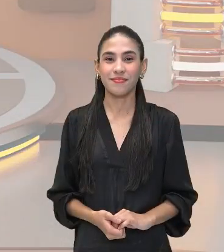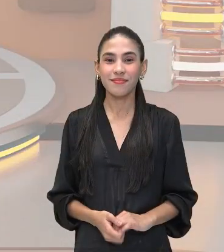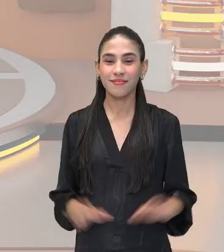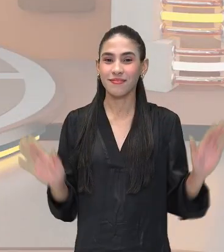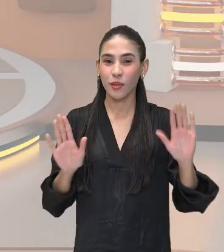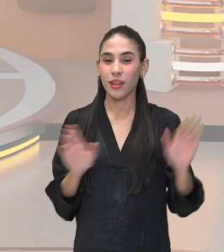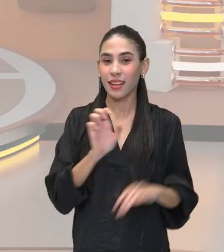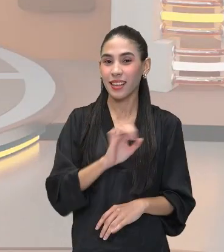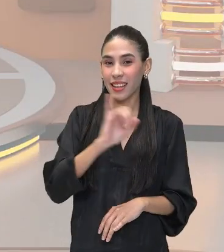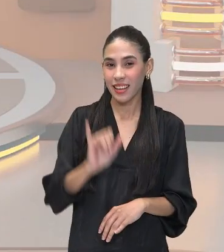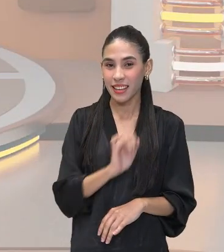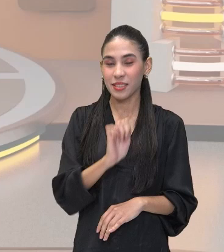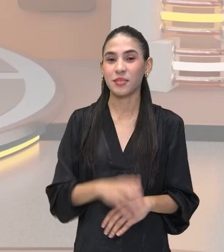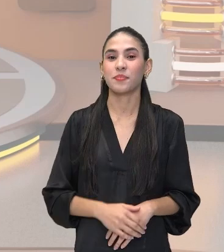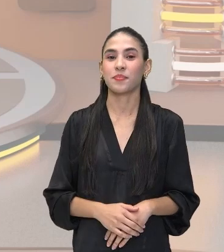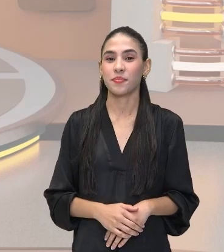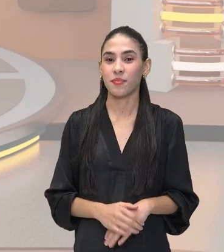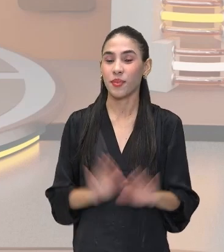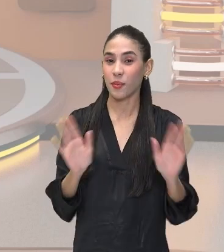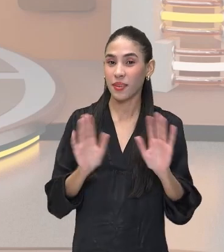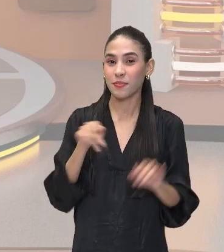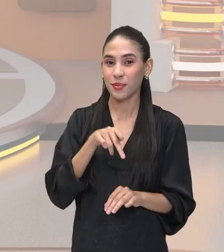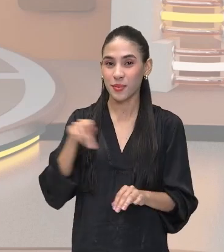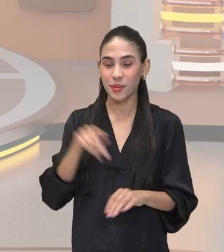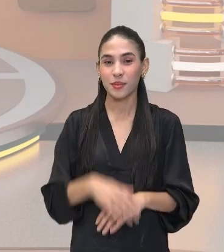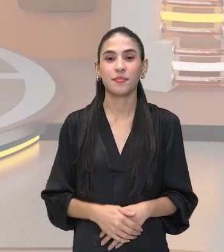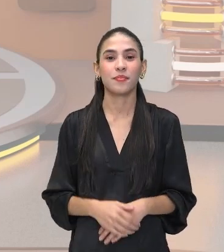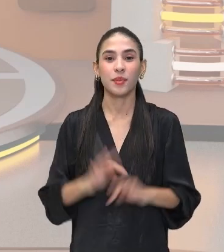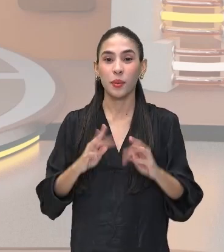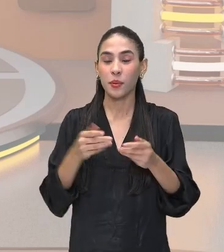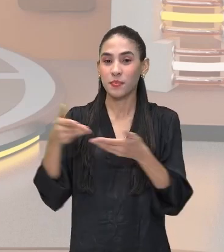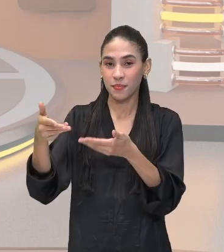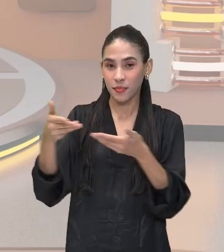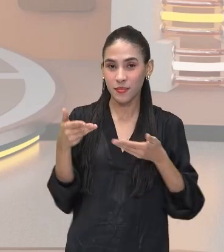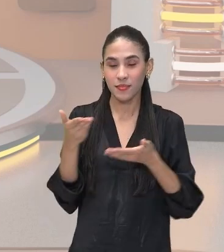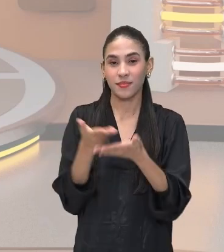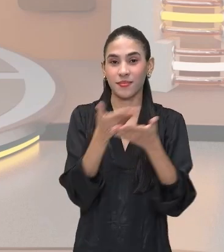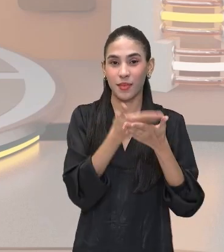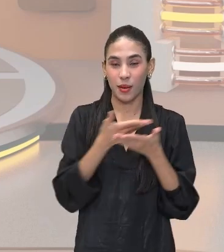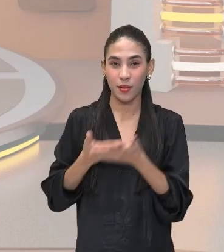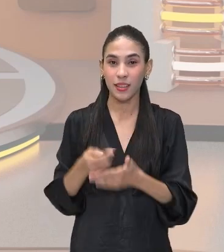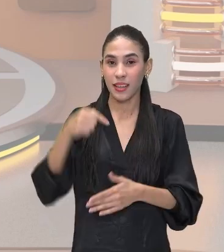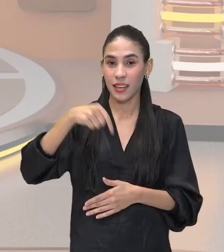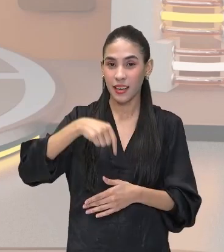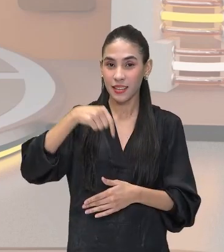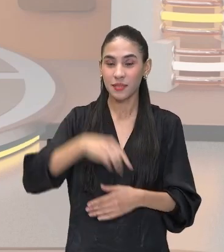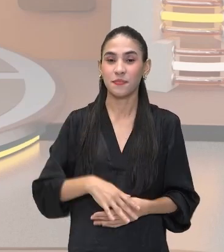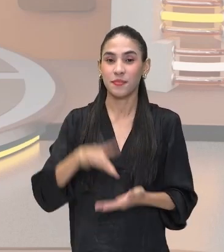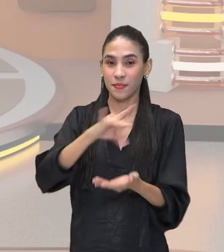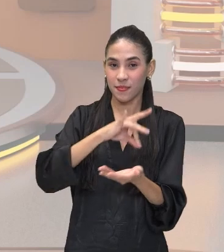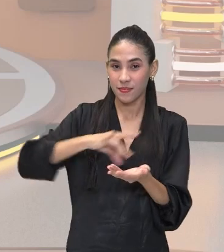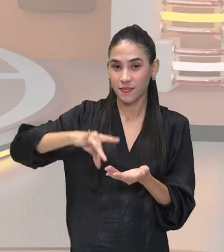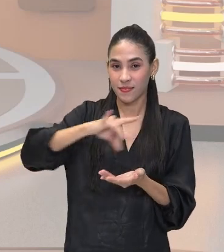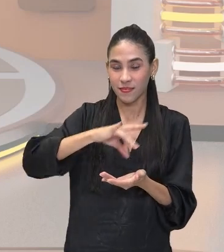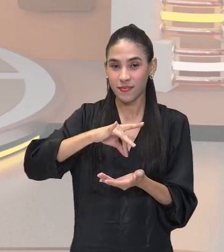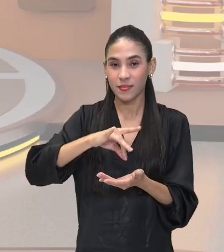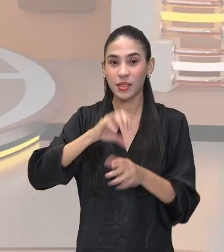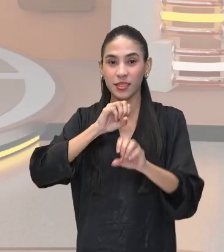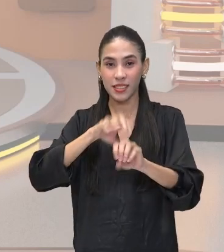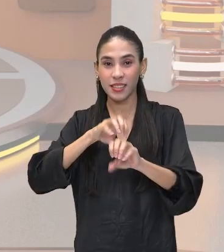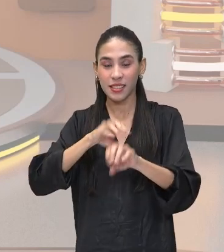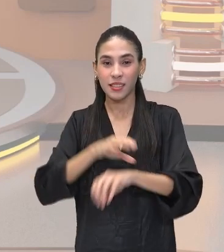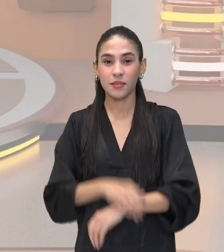Olá, EJA Ensino Médio, olá, professores. Sejam bem-vindos a mais uma aula aqui do nosso Centro de Mídias de